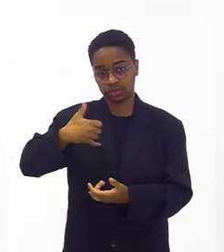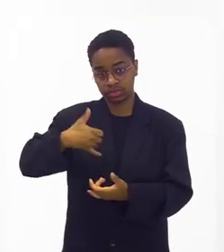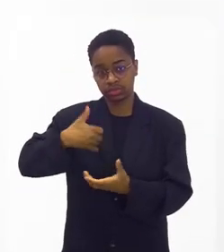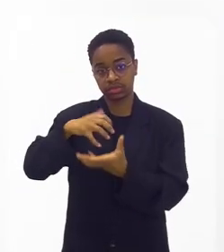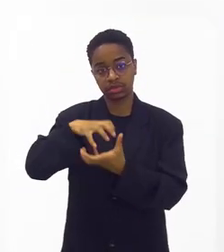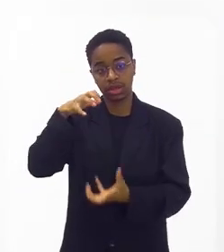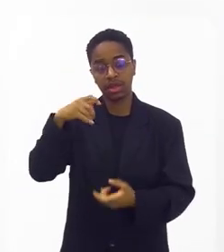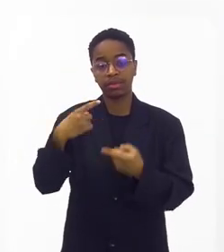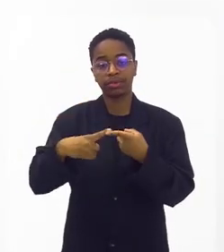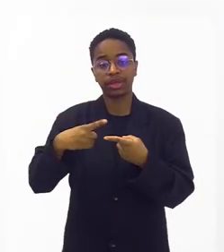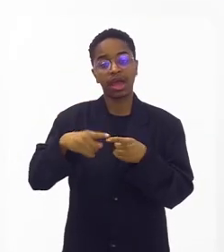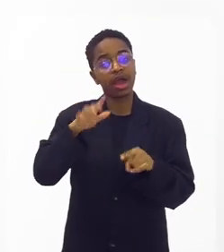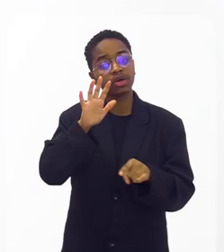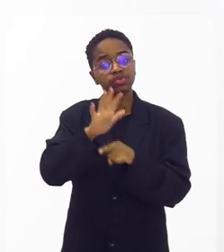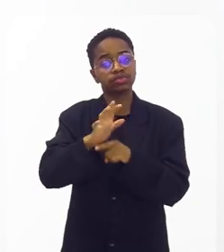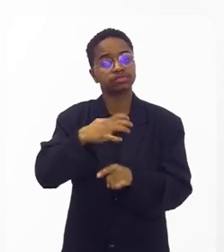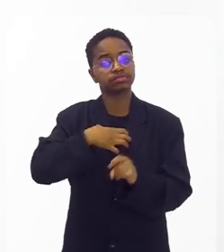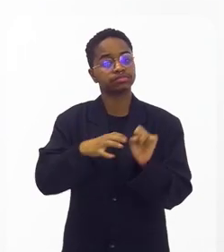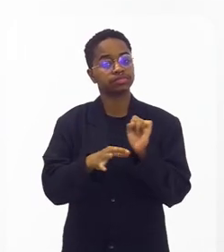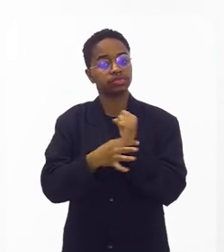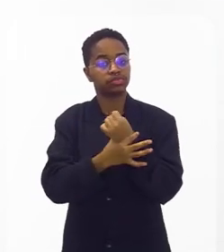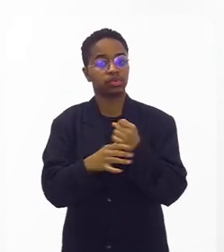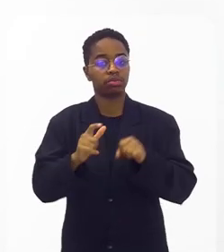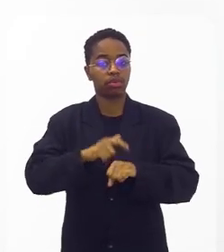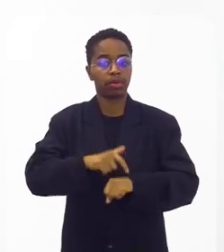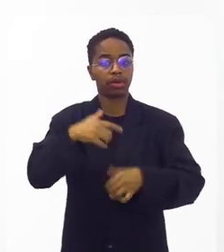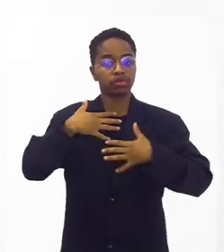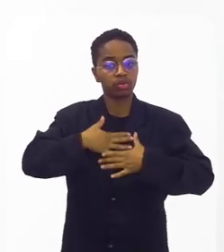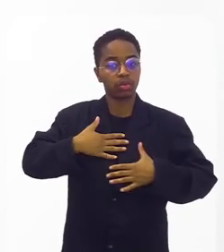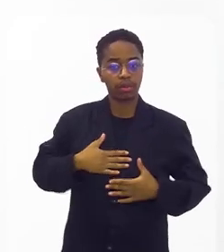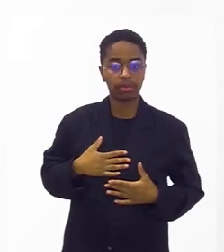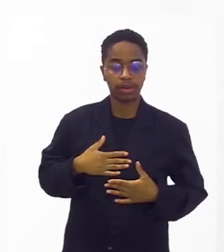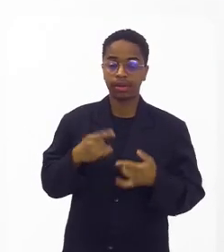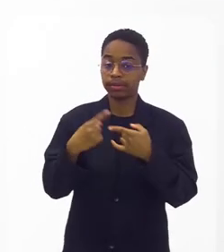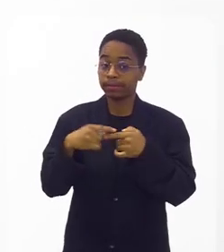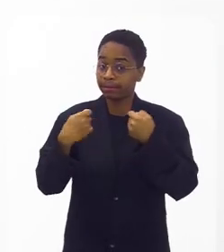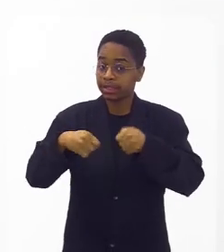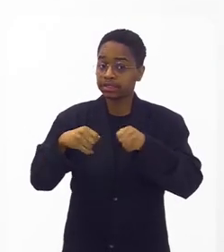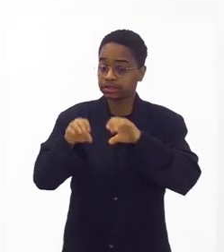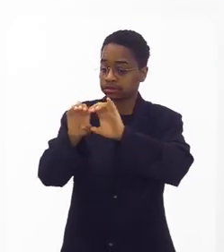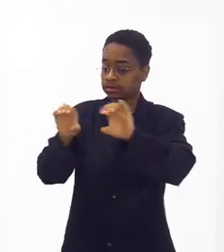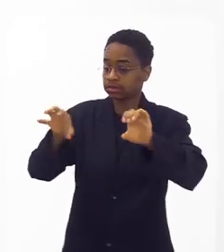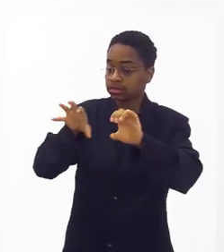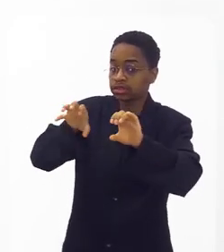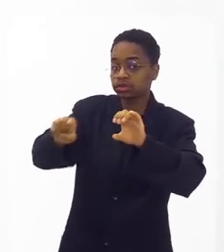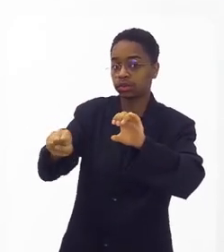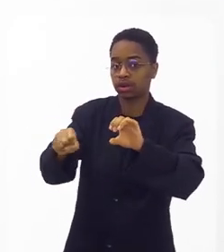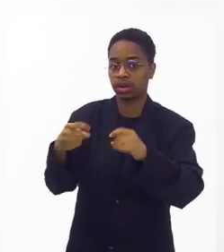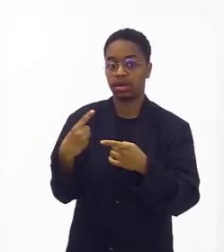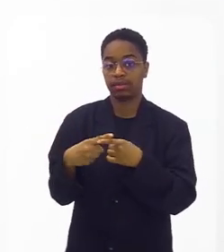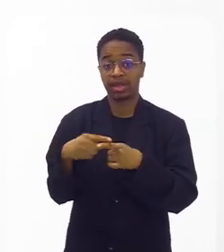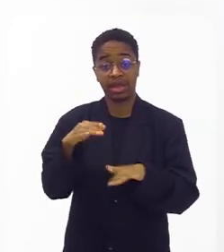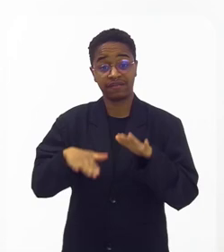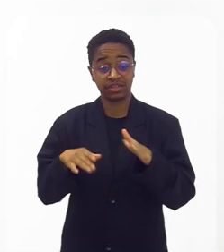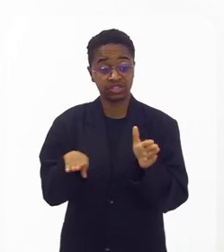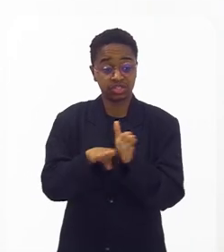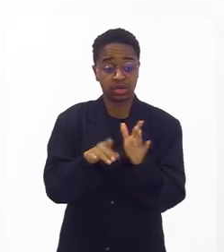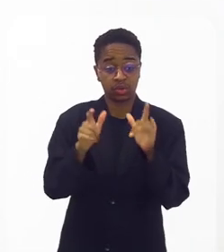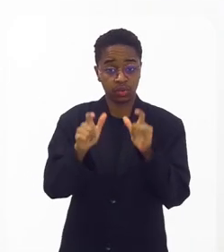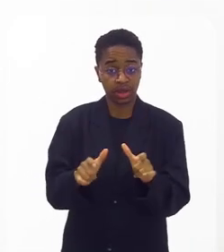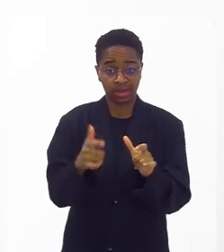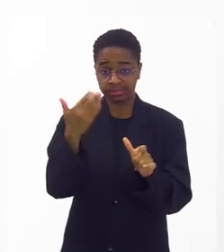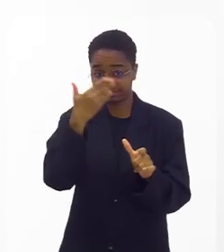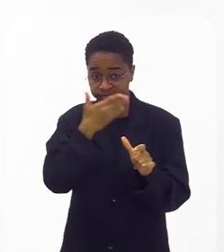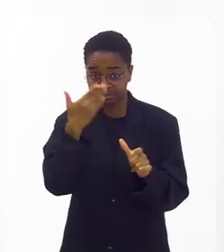porque dá a ela ali uma segurança na hora do banho. Ela precisa ter aquela barra. E às vezes, quando a gente chega nos locais que a gente não vê